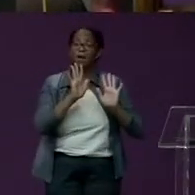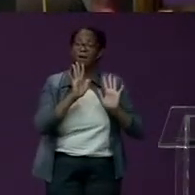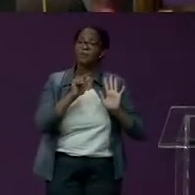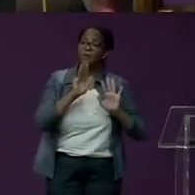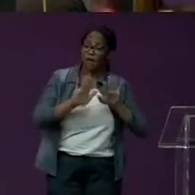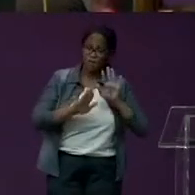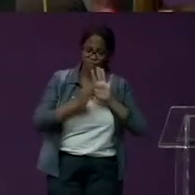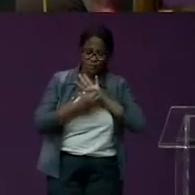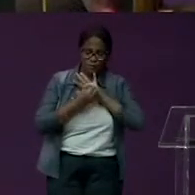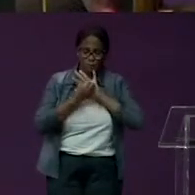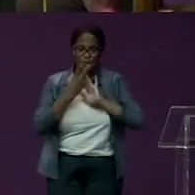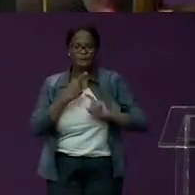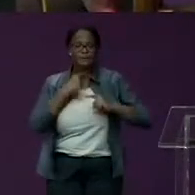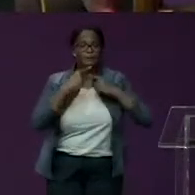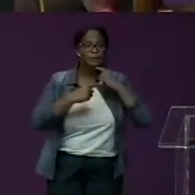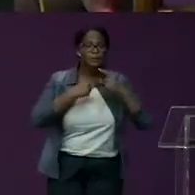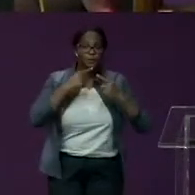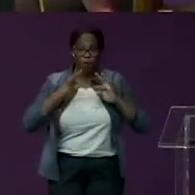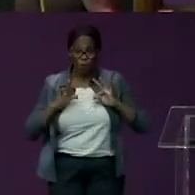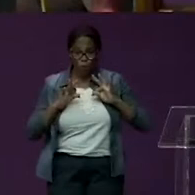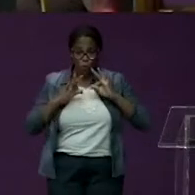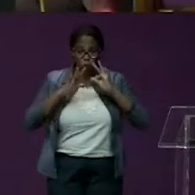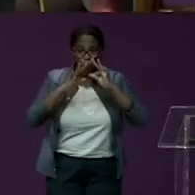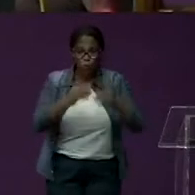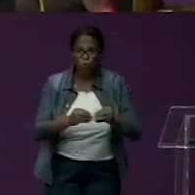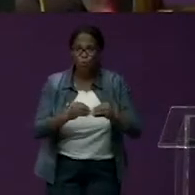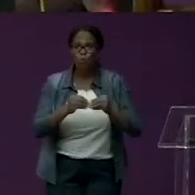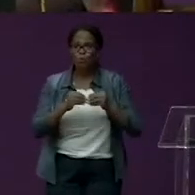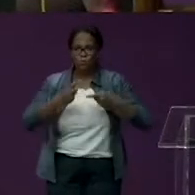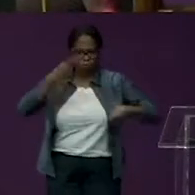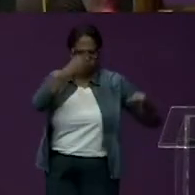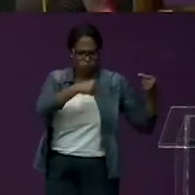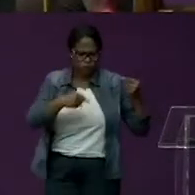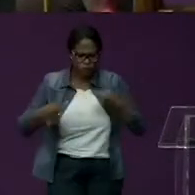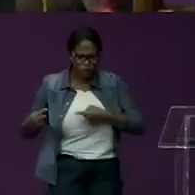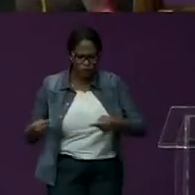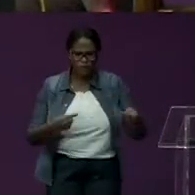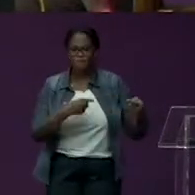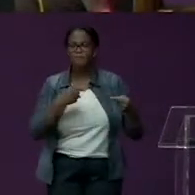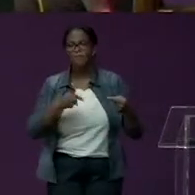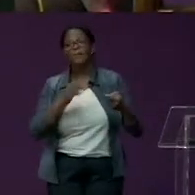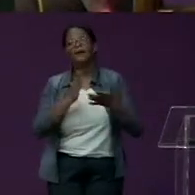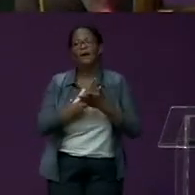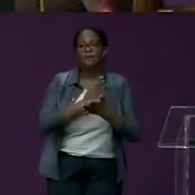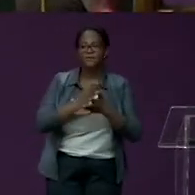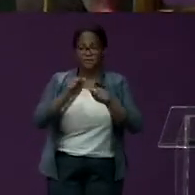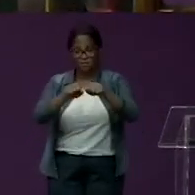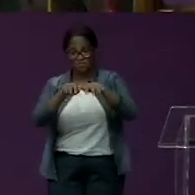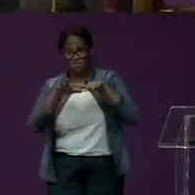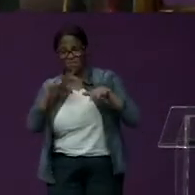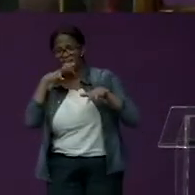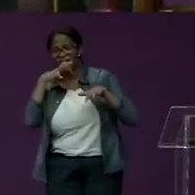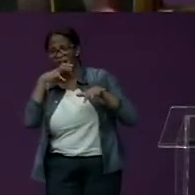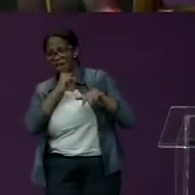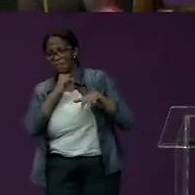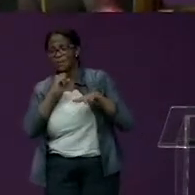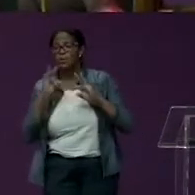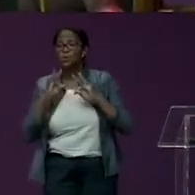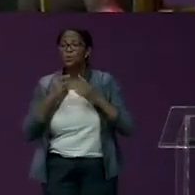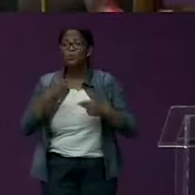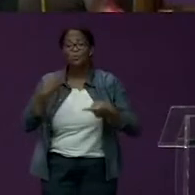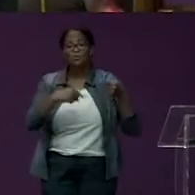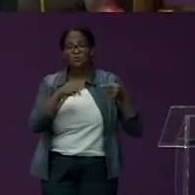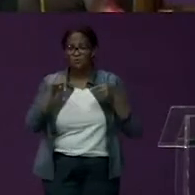Muitas vezes não é possível todos se apropriarem de todas as discussões, às vezes as plenárias são muito rápidas, tudo isso que a